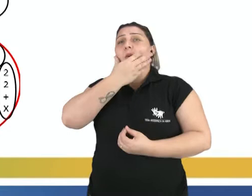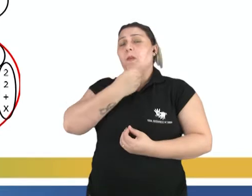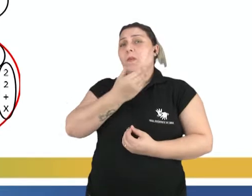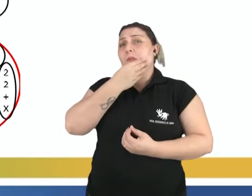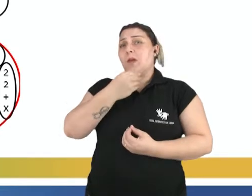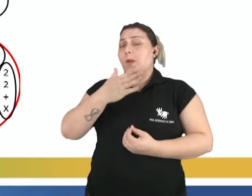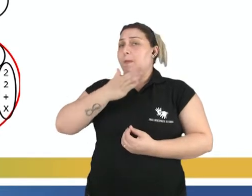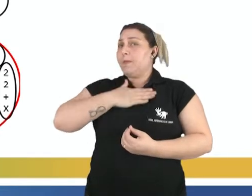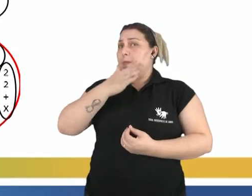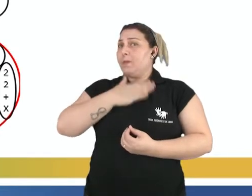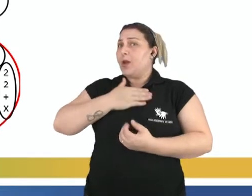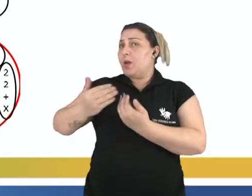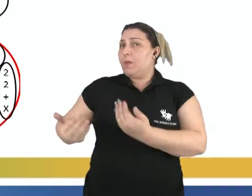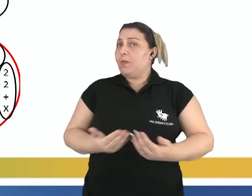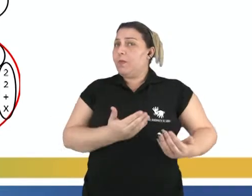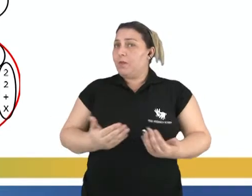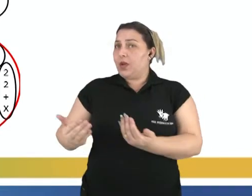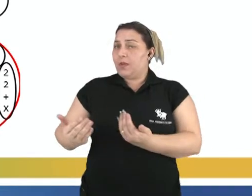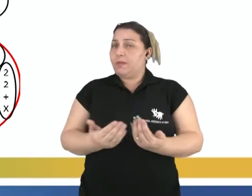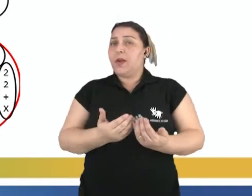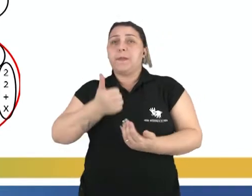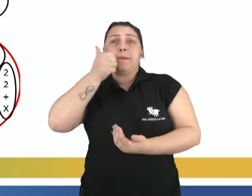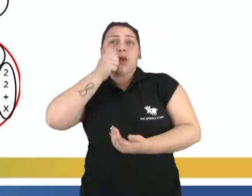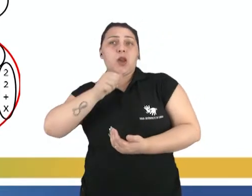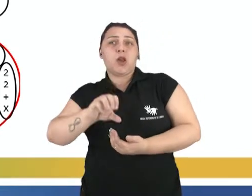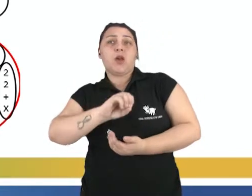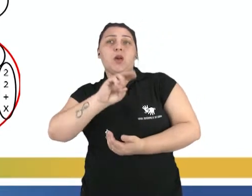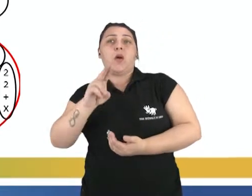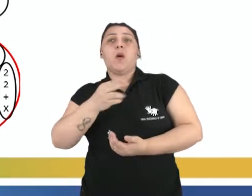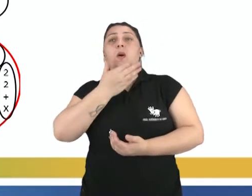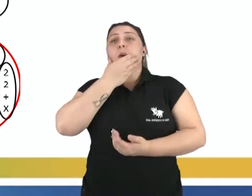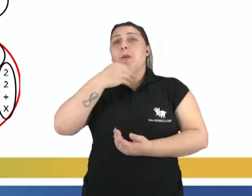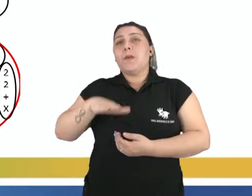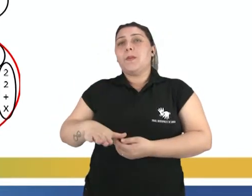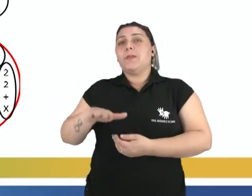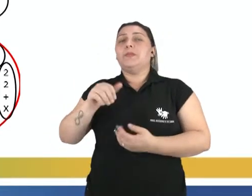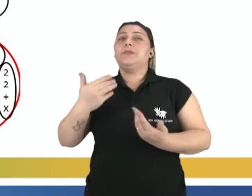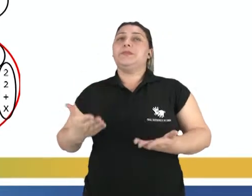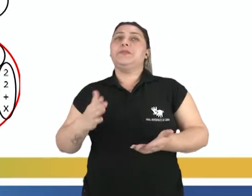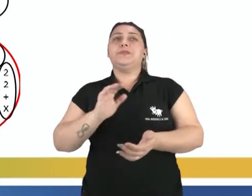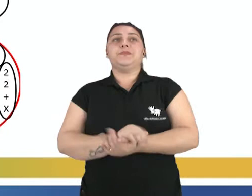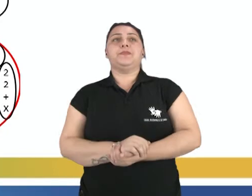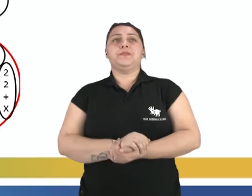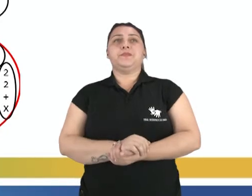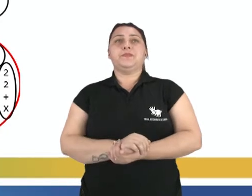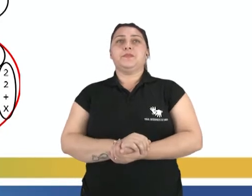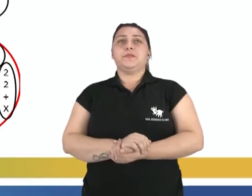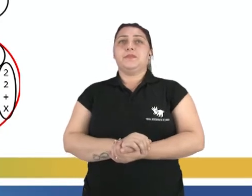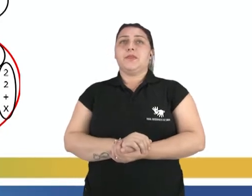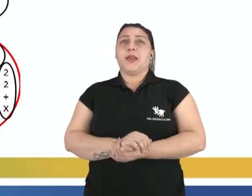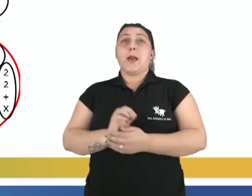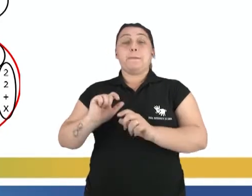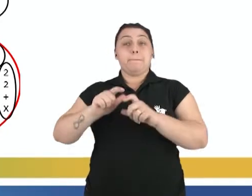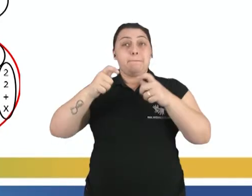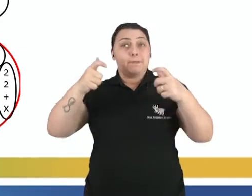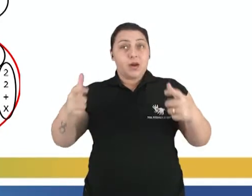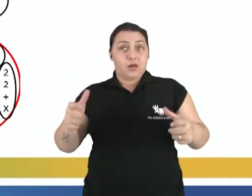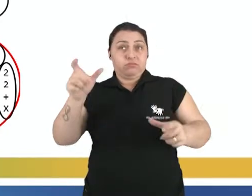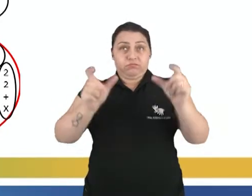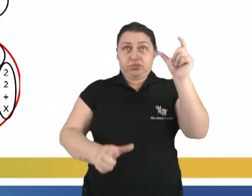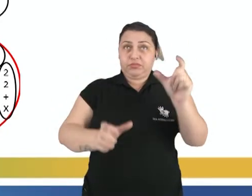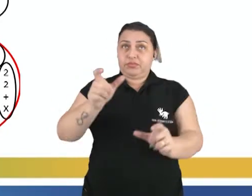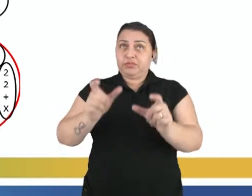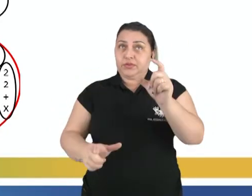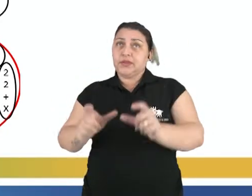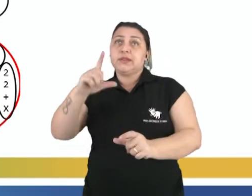o meu bebê vai ser menino ou menina? Vamos lá. A determinação do sexo na maioria das